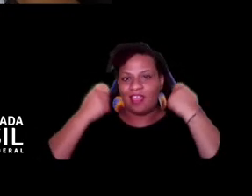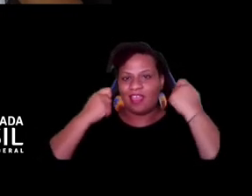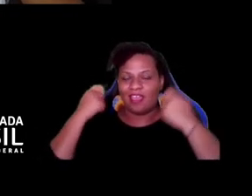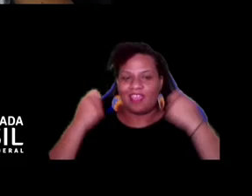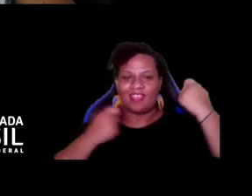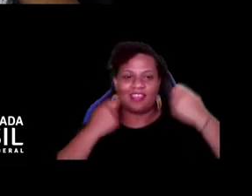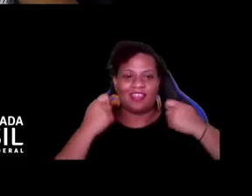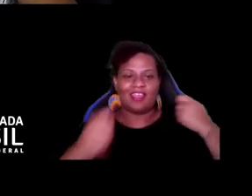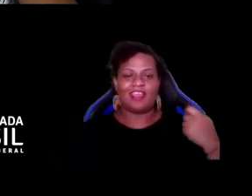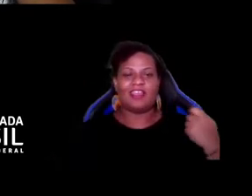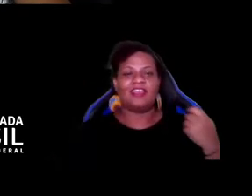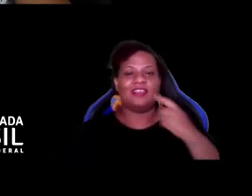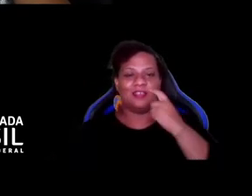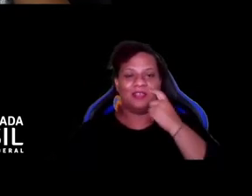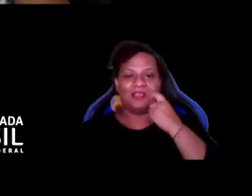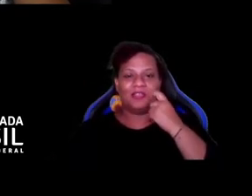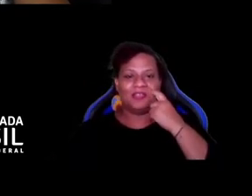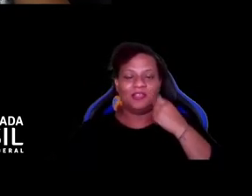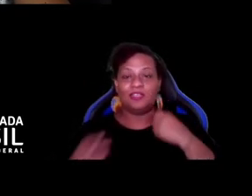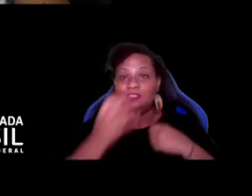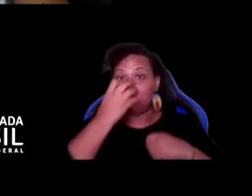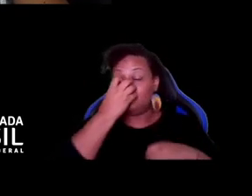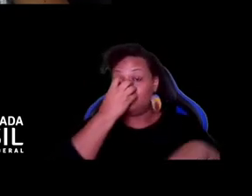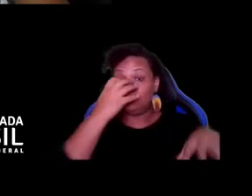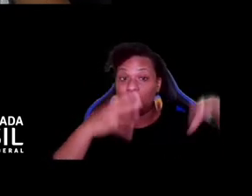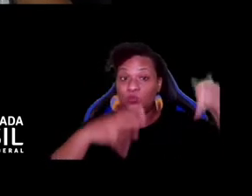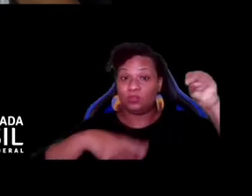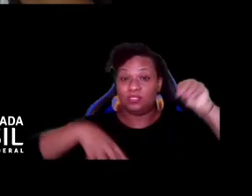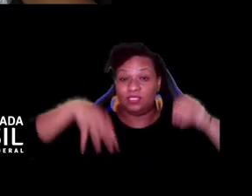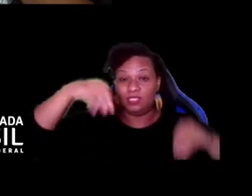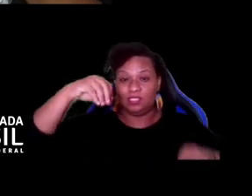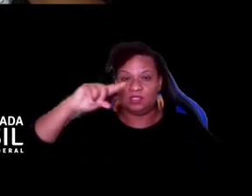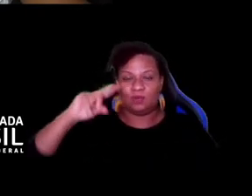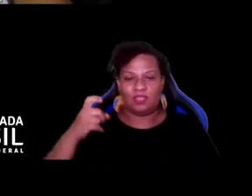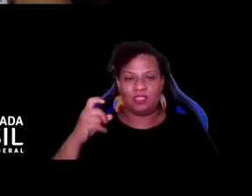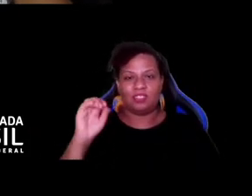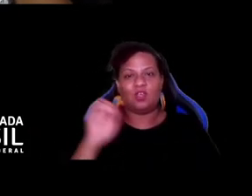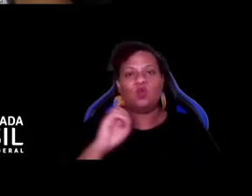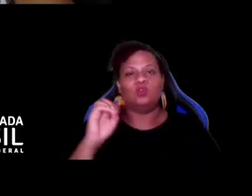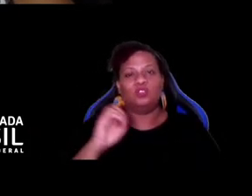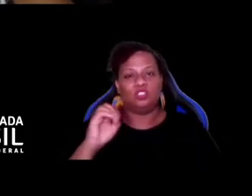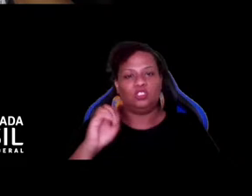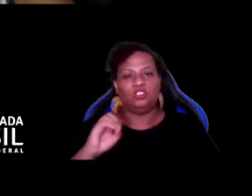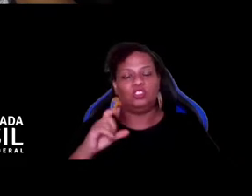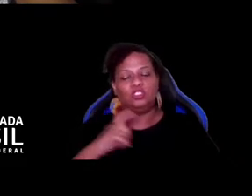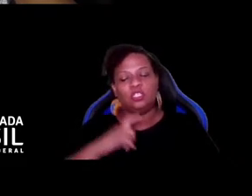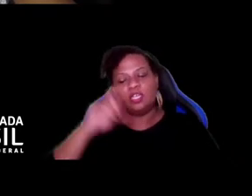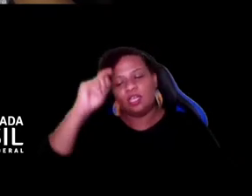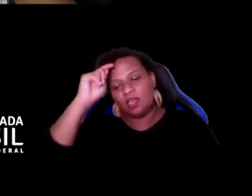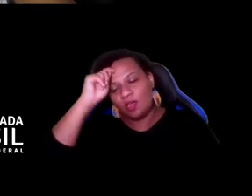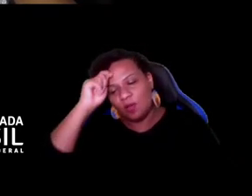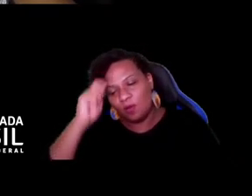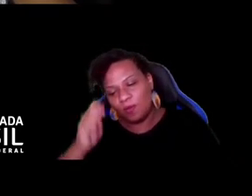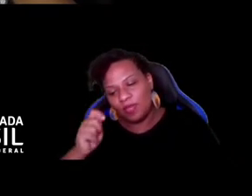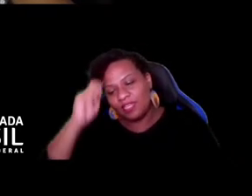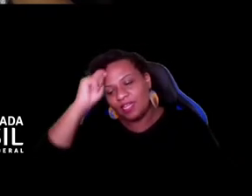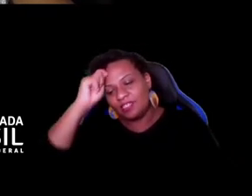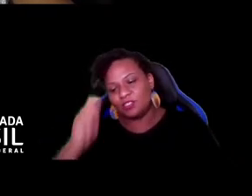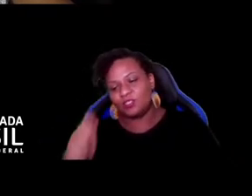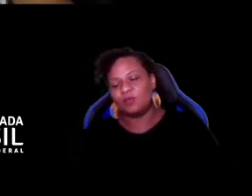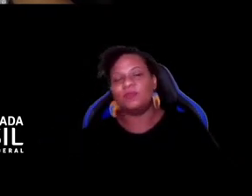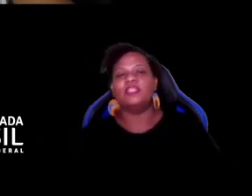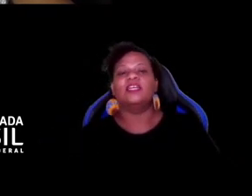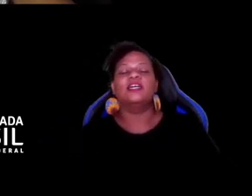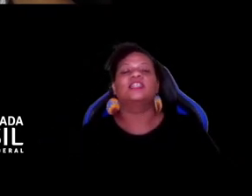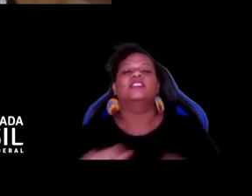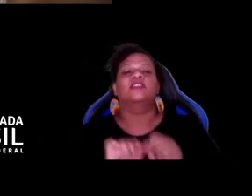no circo Troca de Segredos que tinha lá na Ondina. Então era uma homenagem, né, para ser